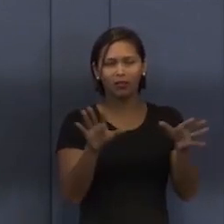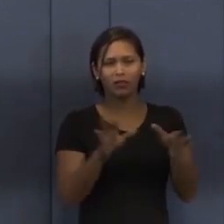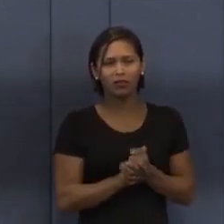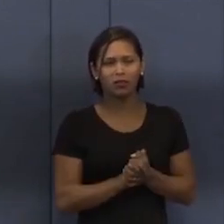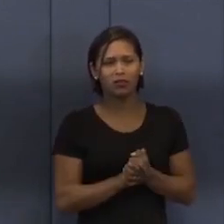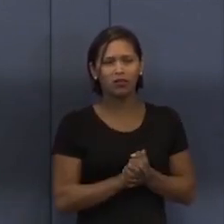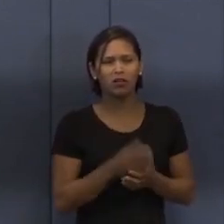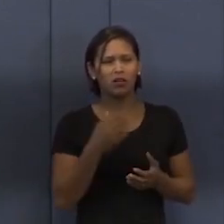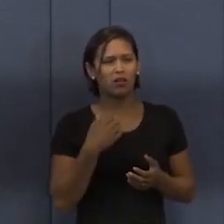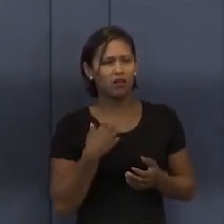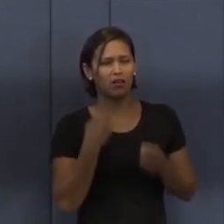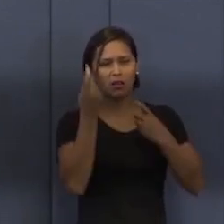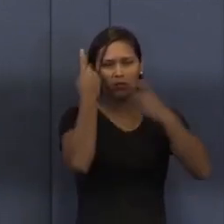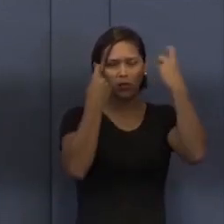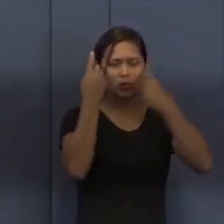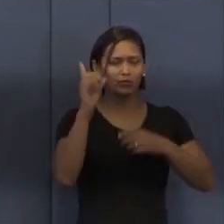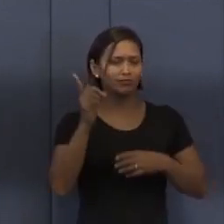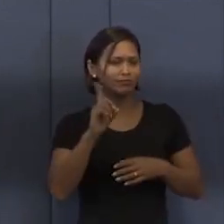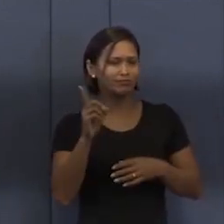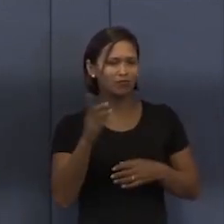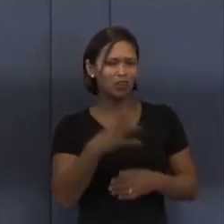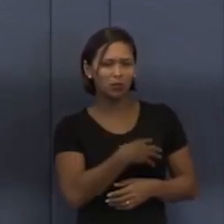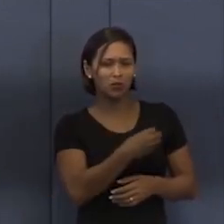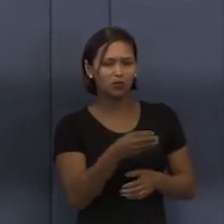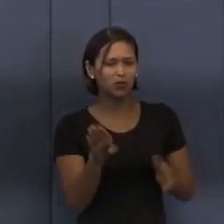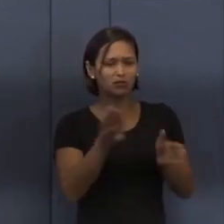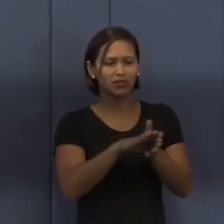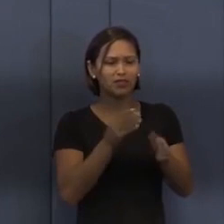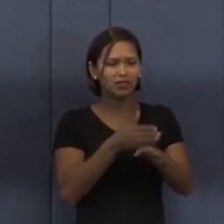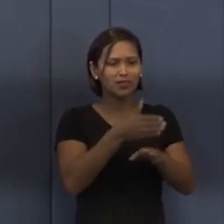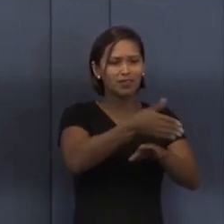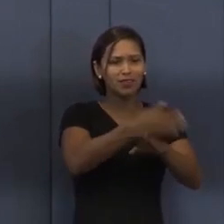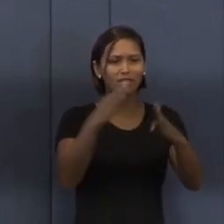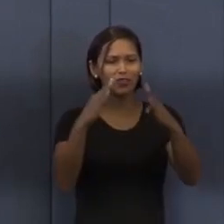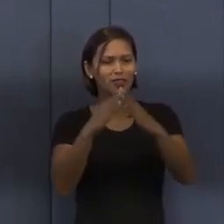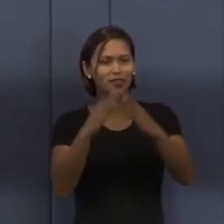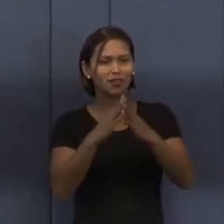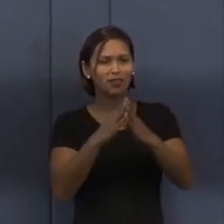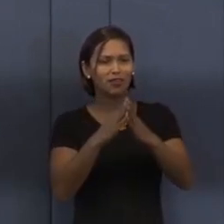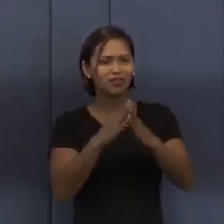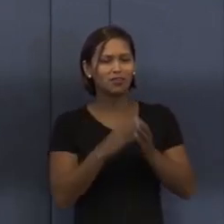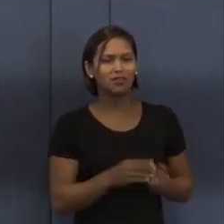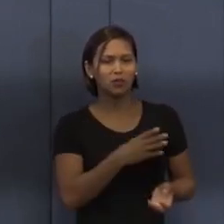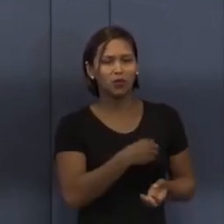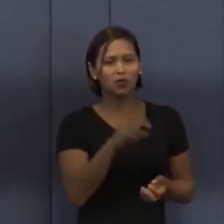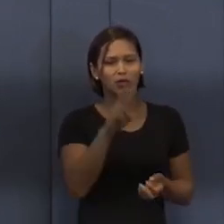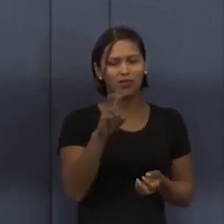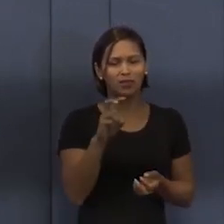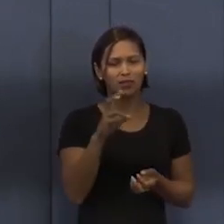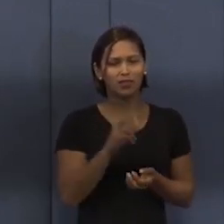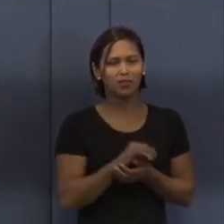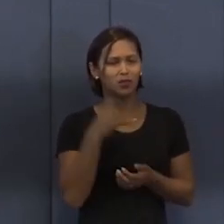Deu para perceber o grau de liberdade que as pessoas têm? E ele fala, eu não me preocupo, meu filho... E, às vezes, eu falo assim, mas o filho mais